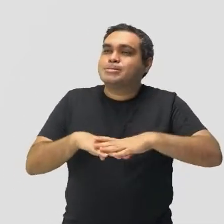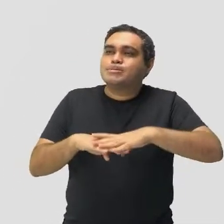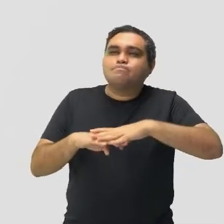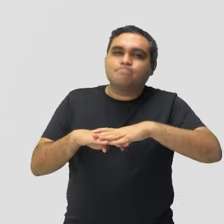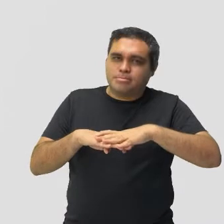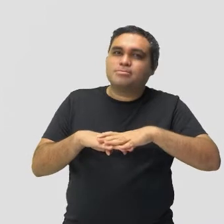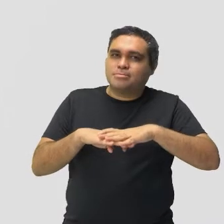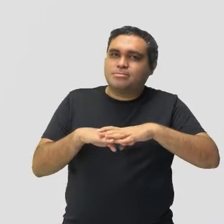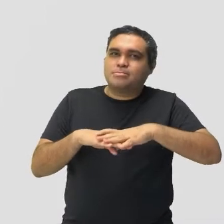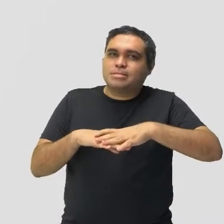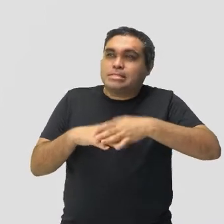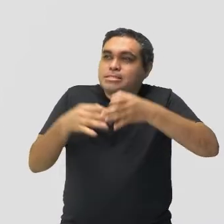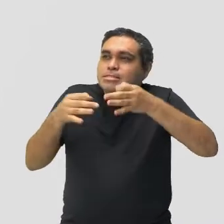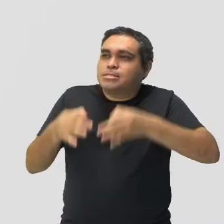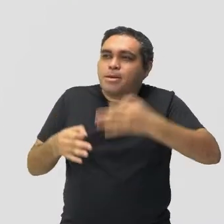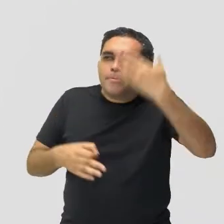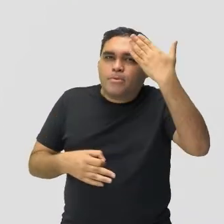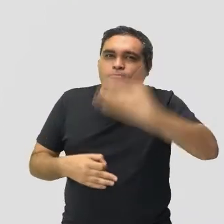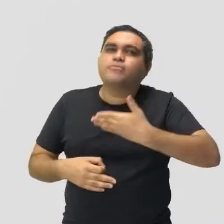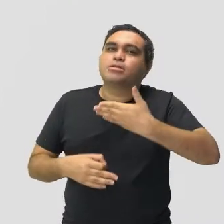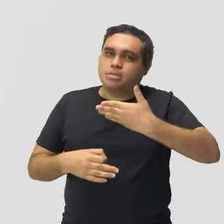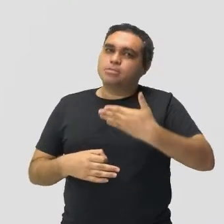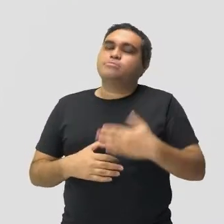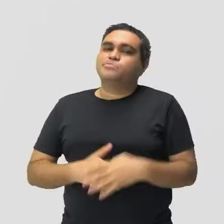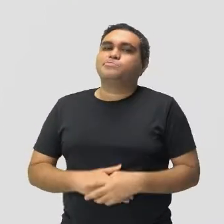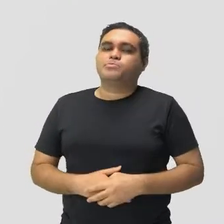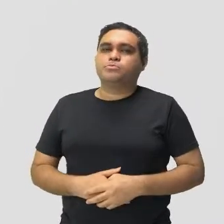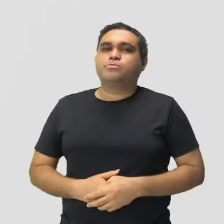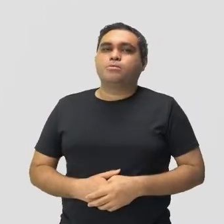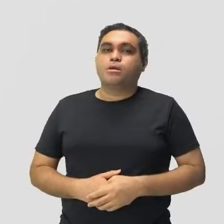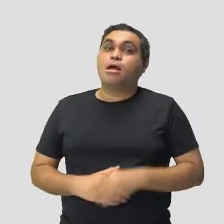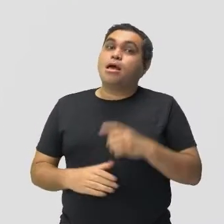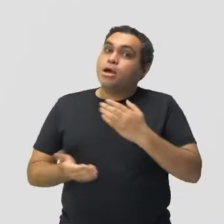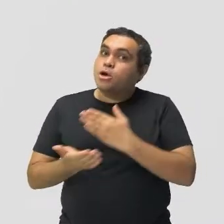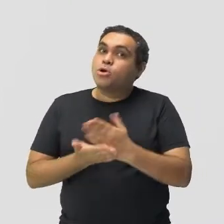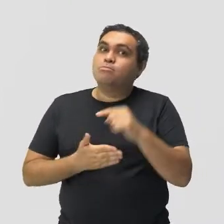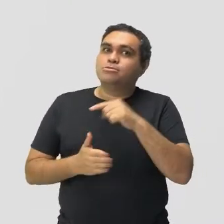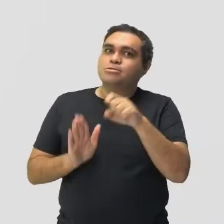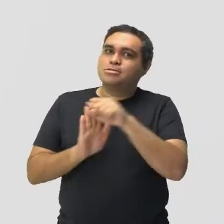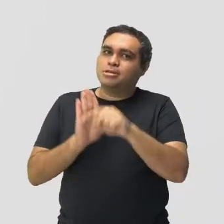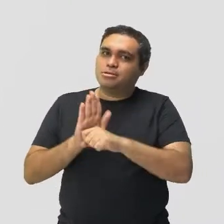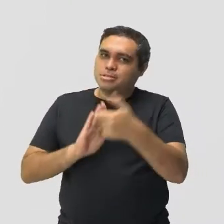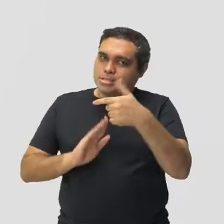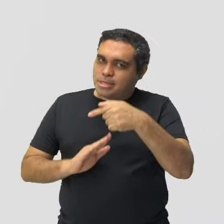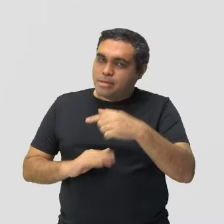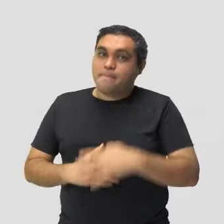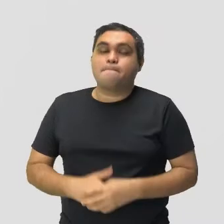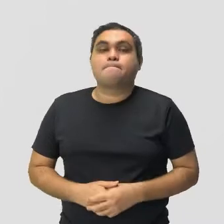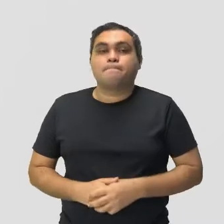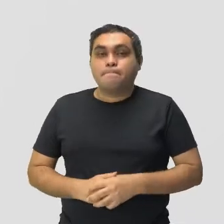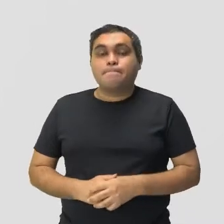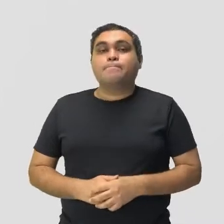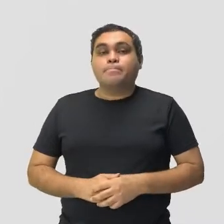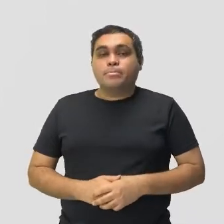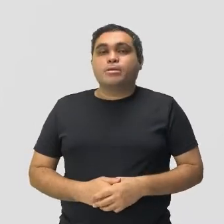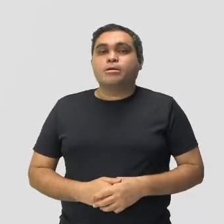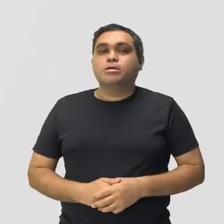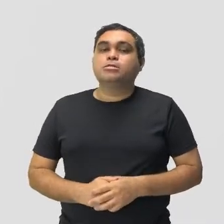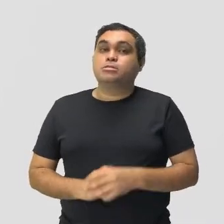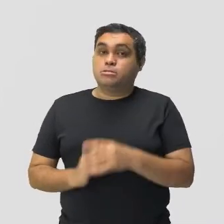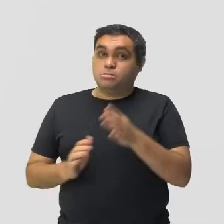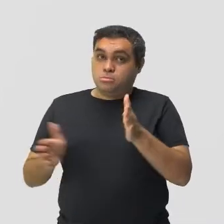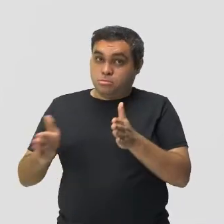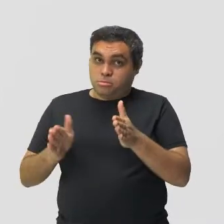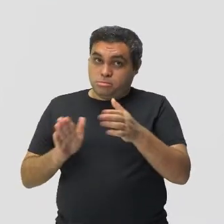né? Comprovada, como eu falei. Então, o século XVII, dentro do ponto de vista